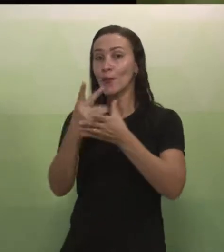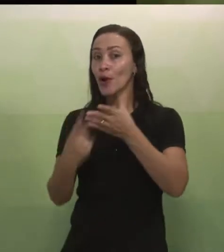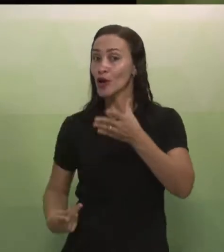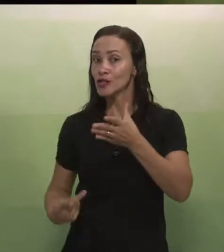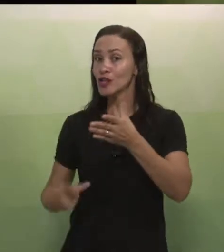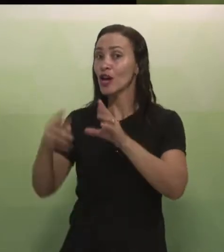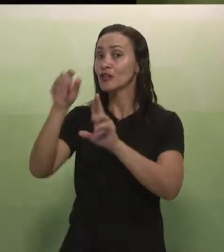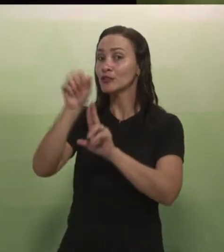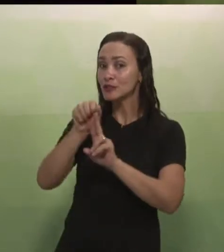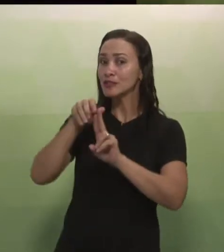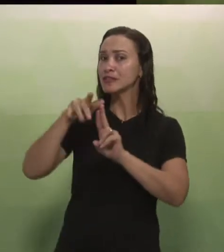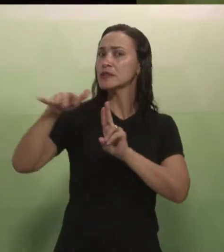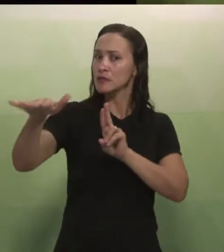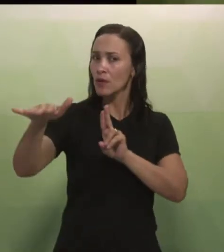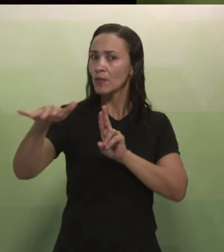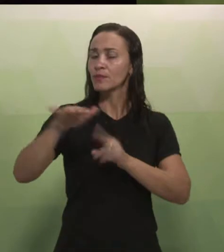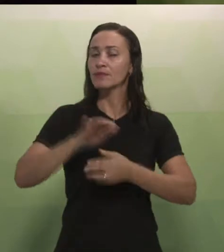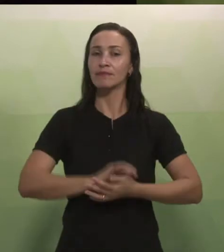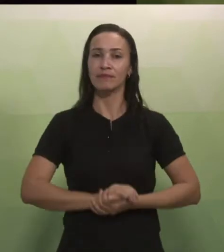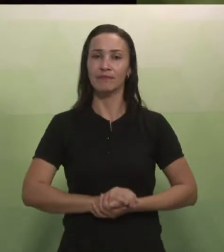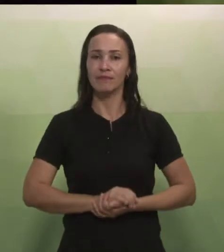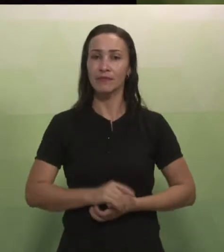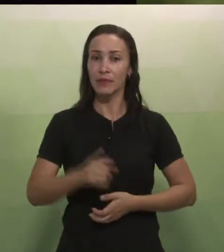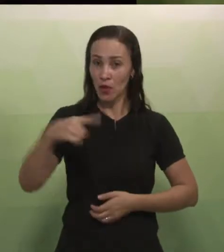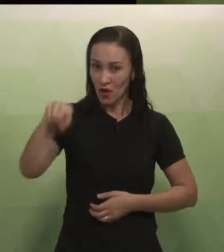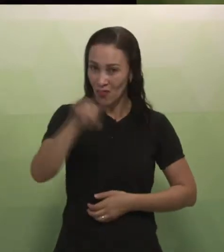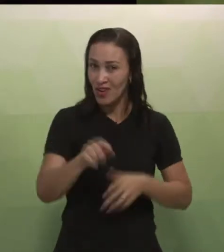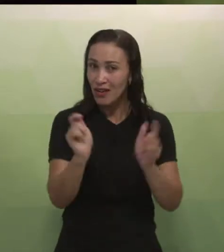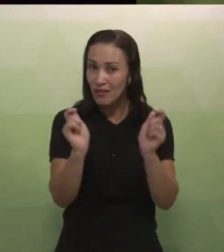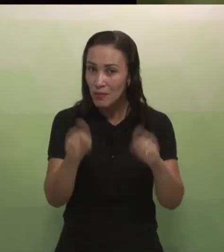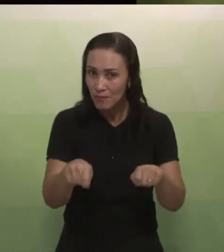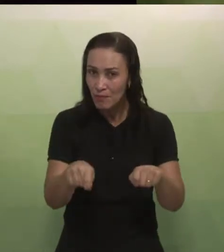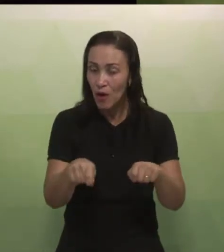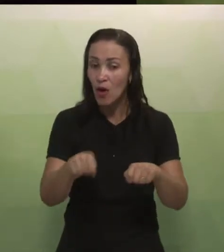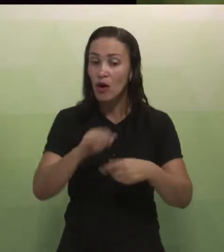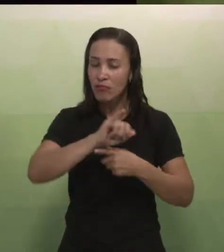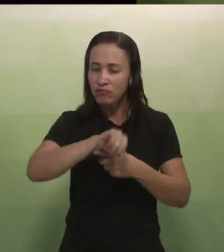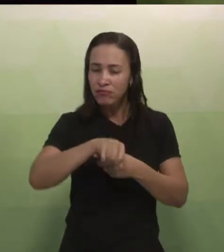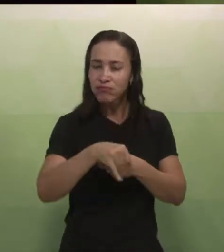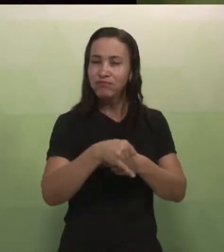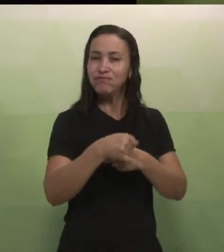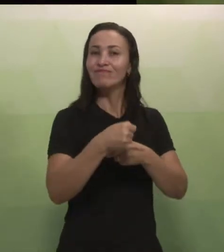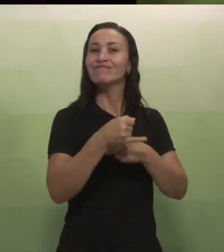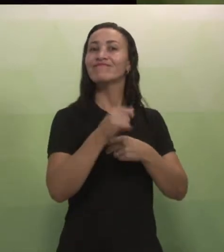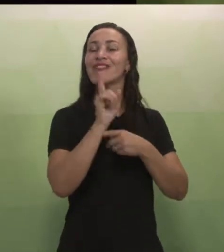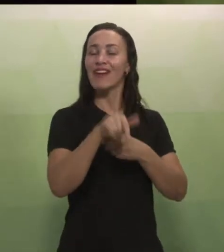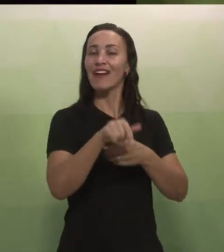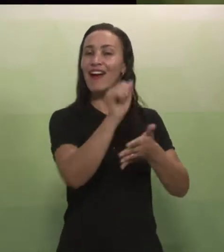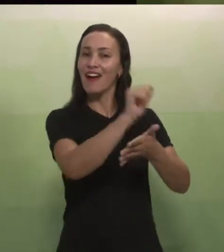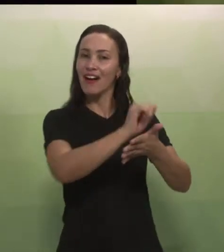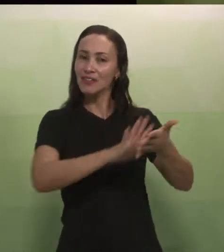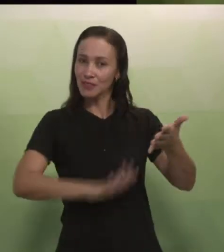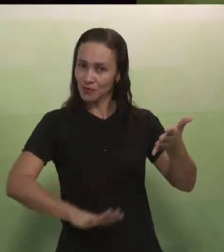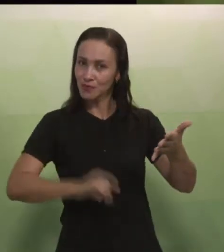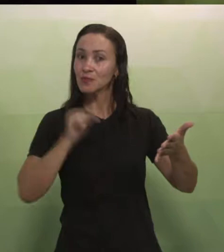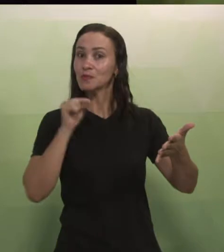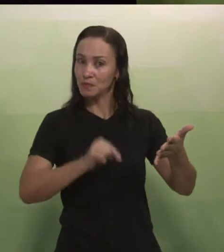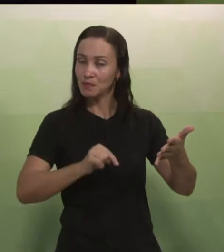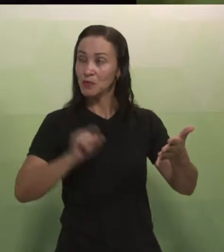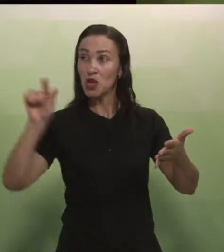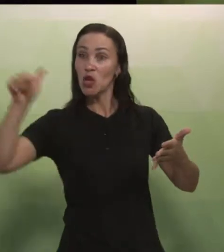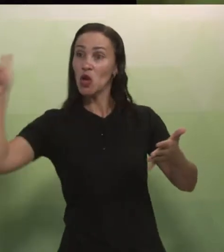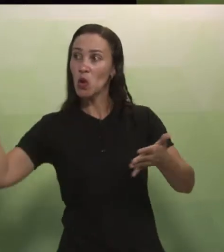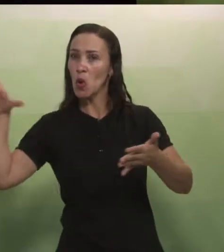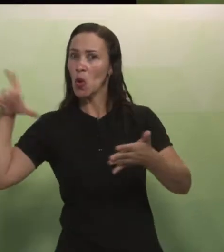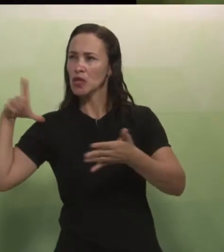de extensão, Então você pode usufruir de atividades que